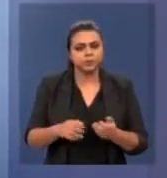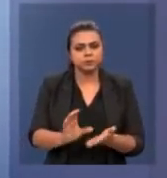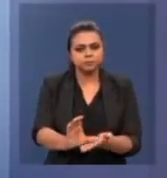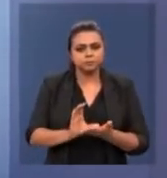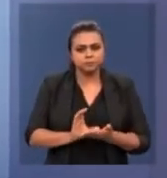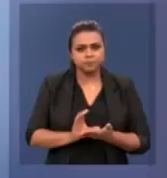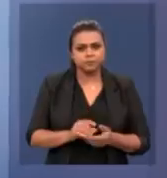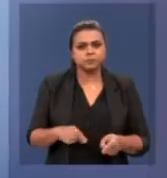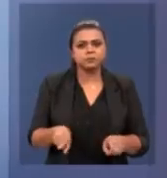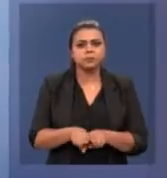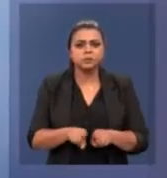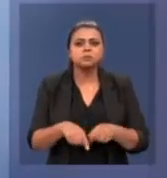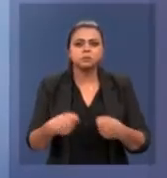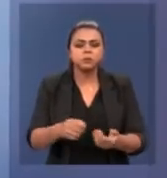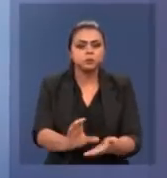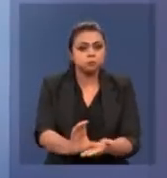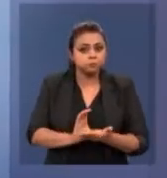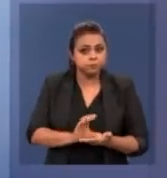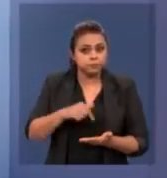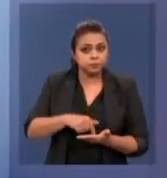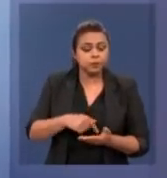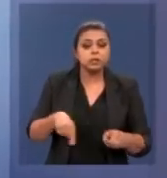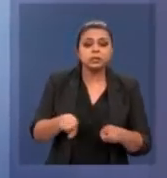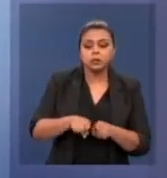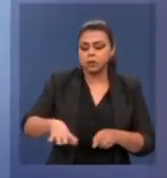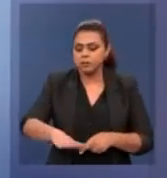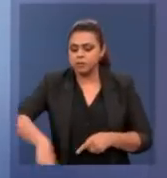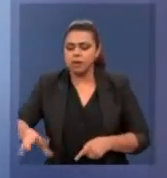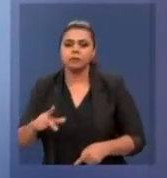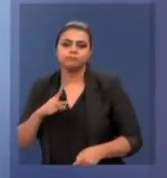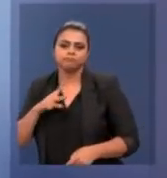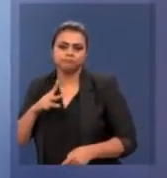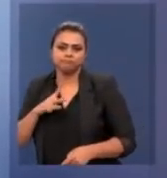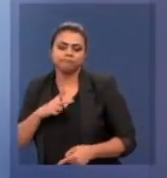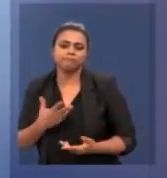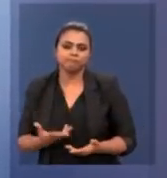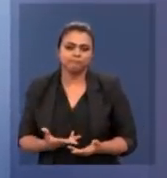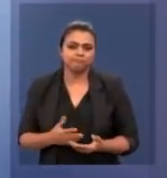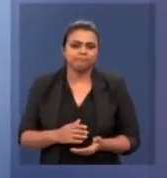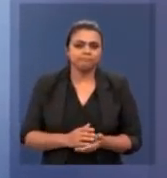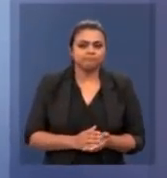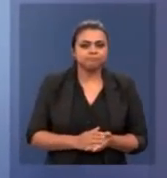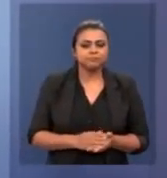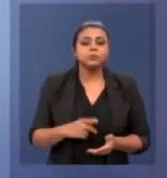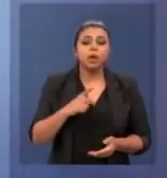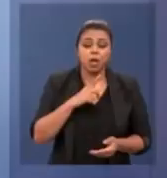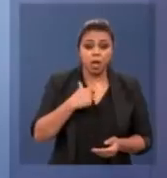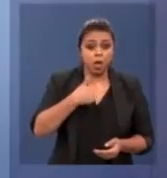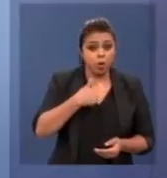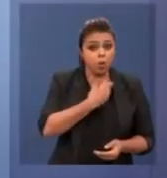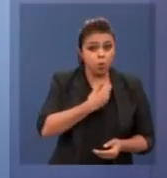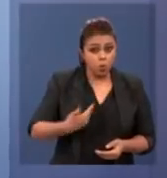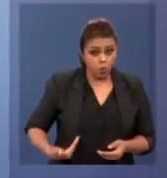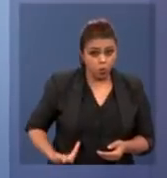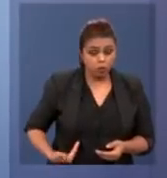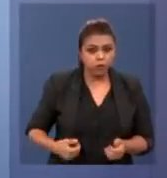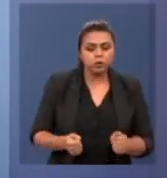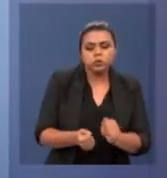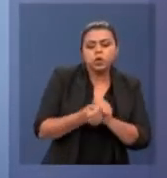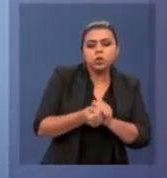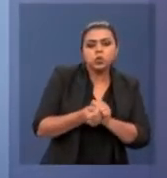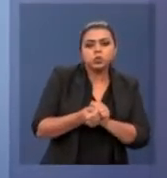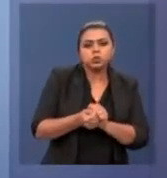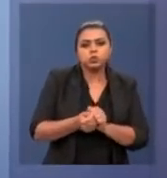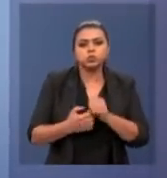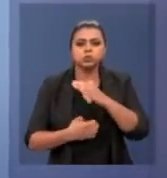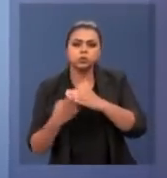e precisa de investimento do setor privado quando eu tive do governo sendo uma parceria com o setor privado